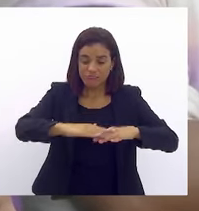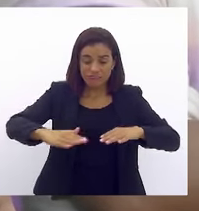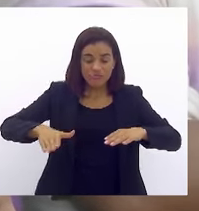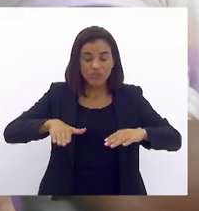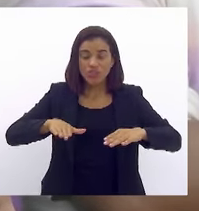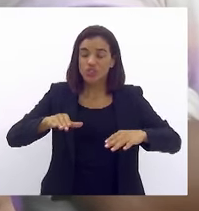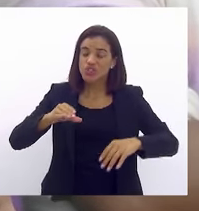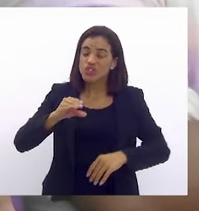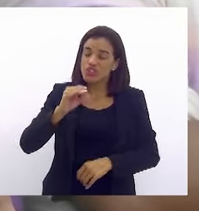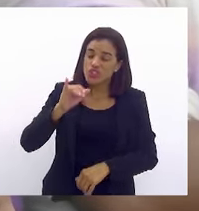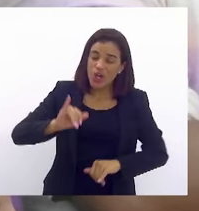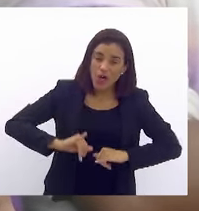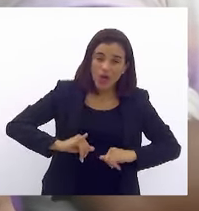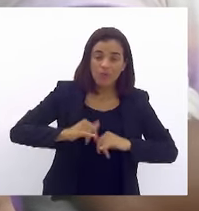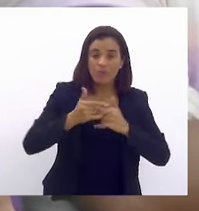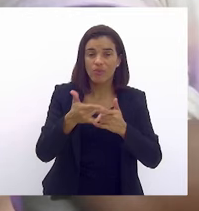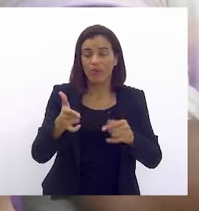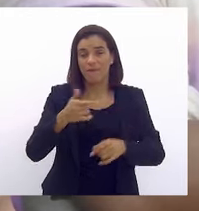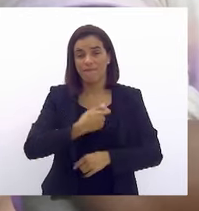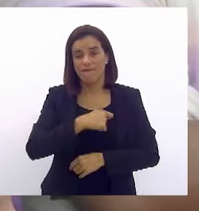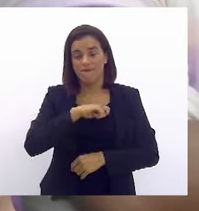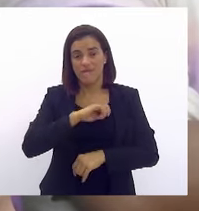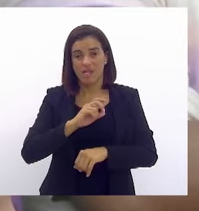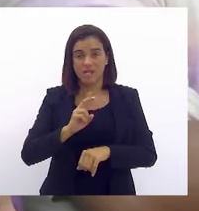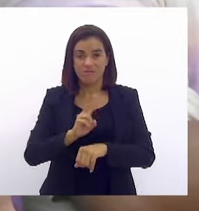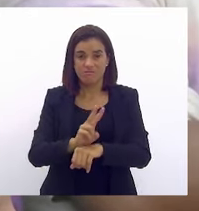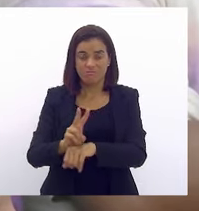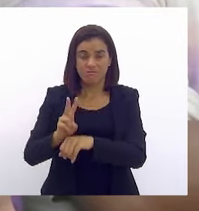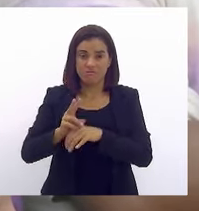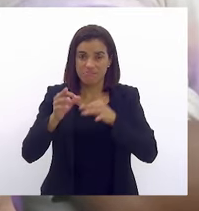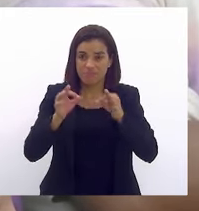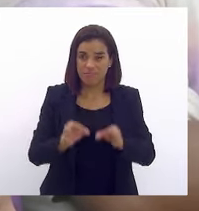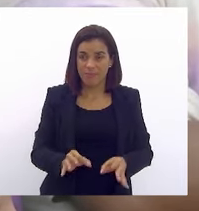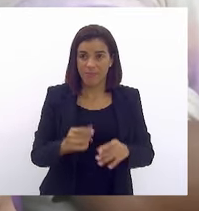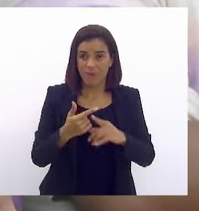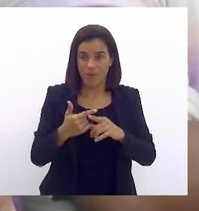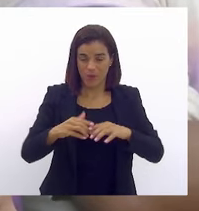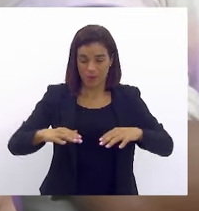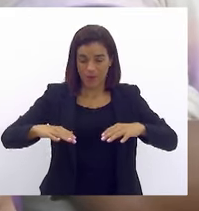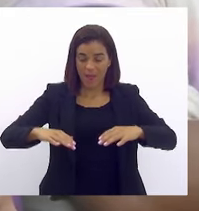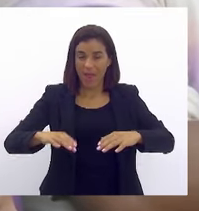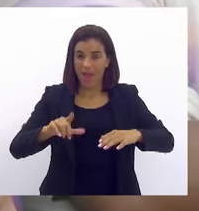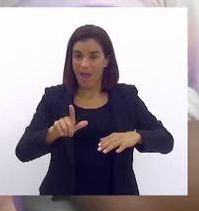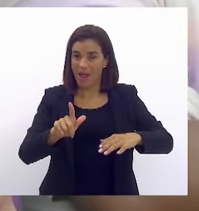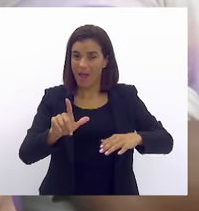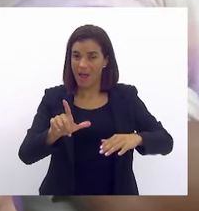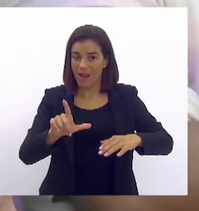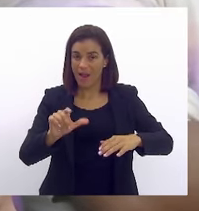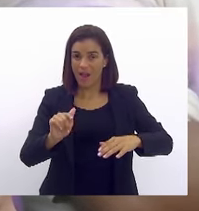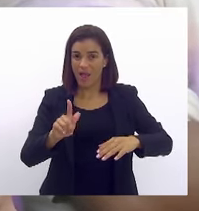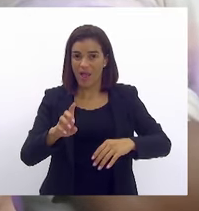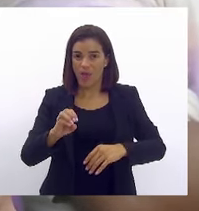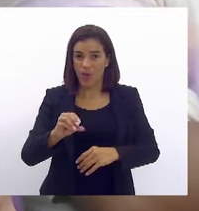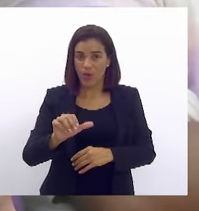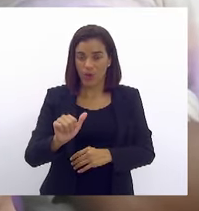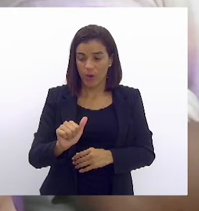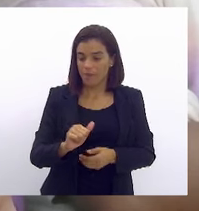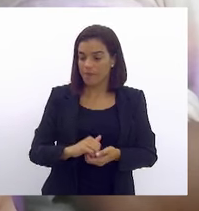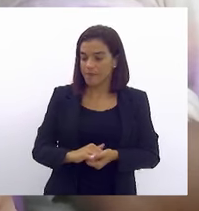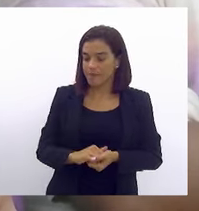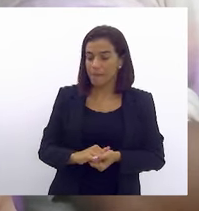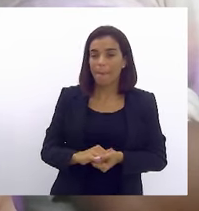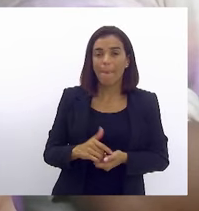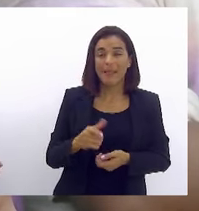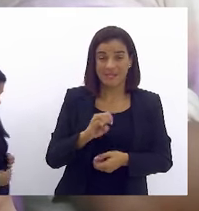uma fiscalização adequada do Estado para vir fiscalizar, porque a lagoa faz parte do Estado fiscalizar. Então, se